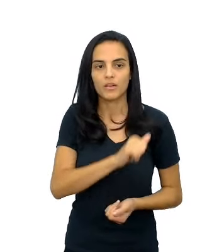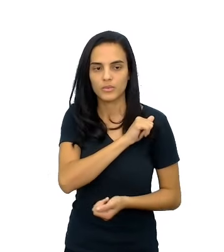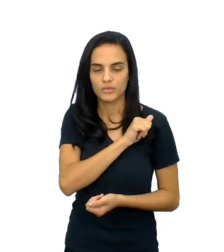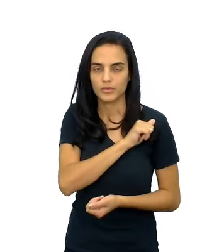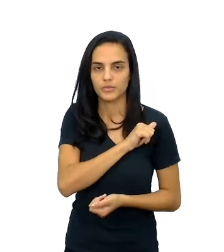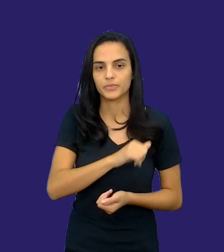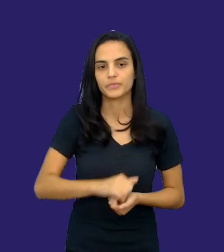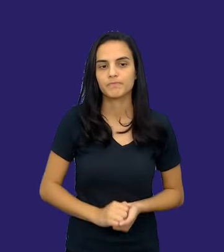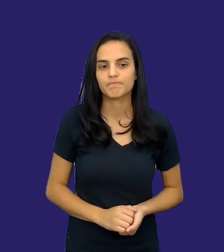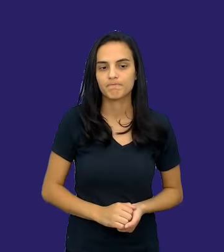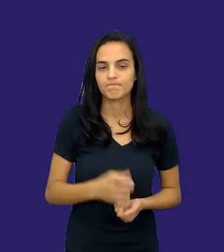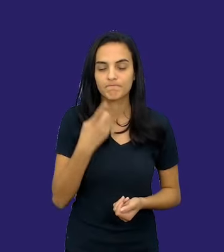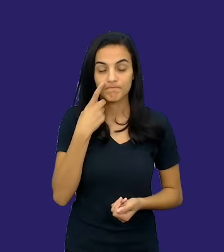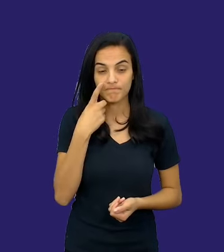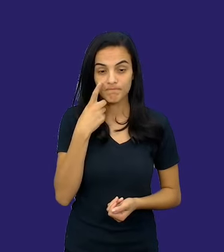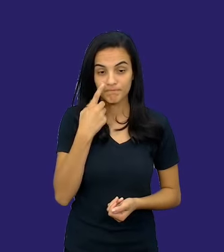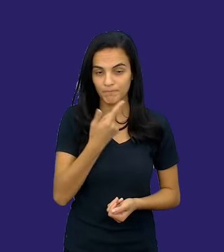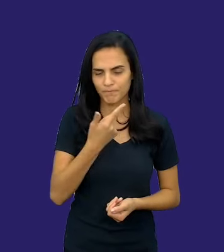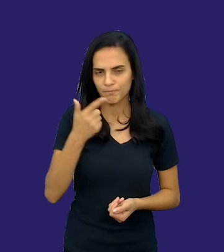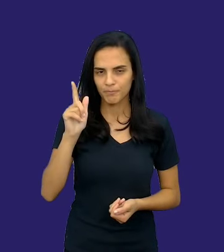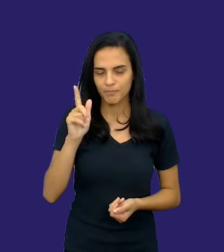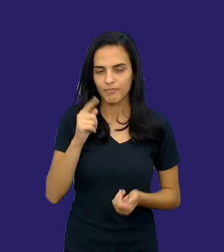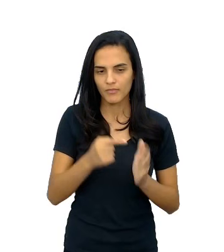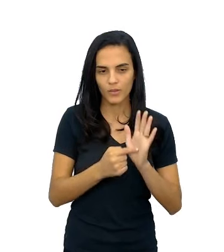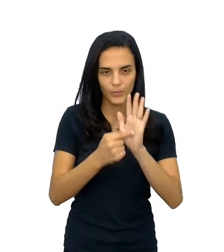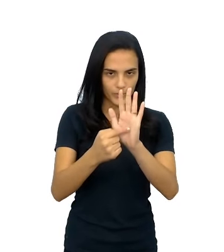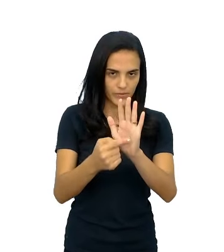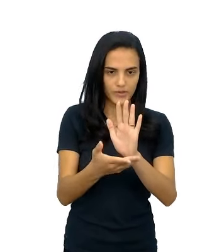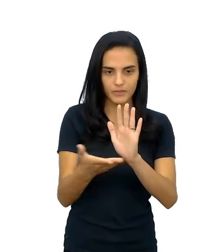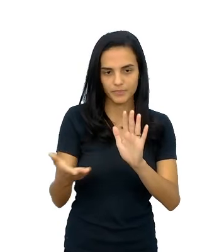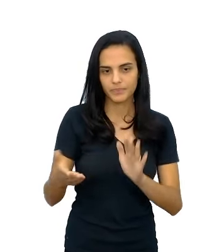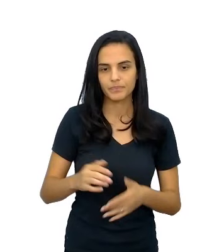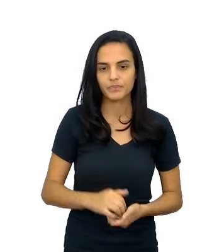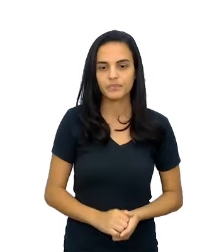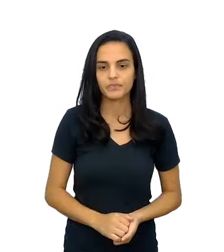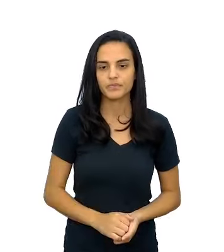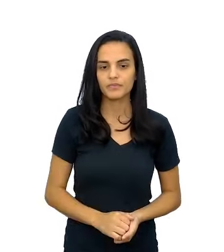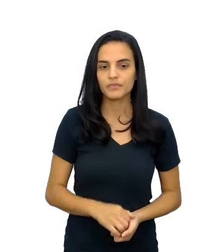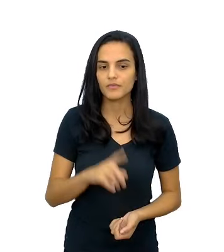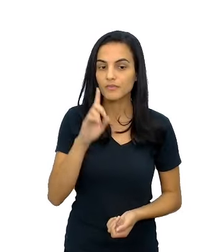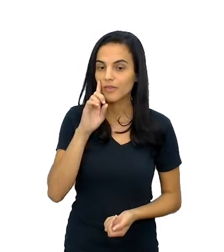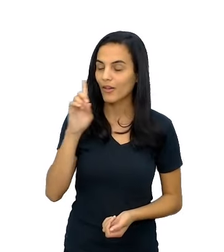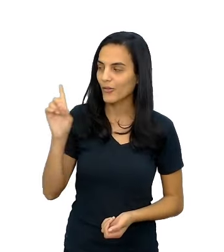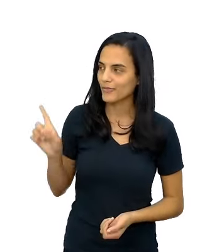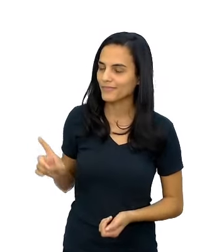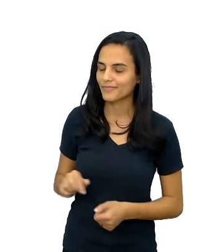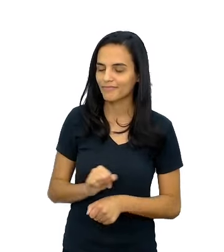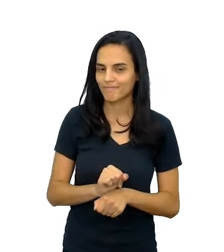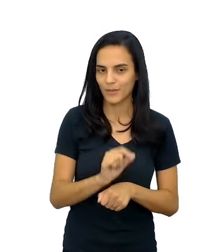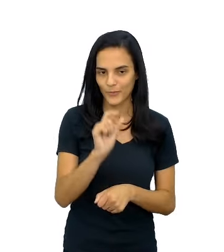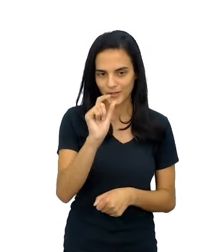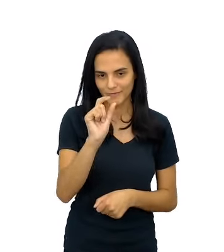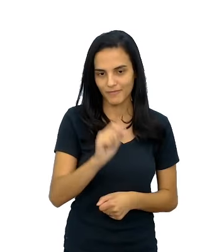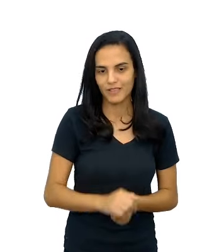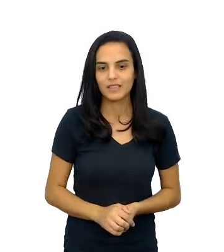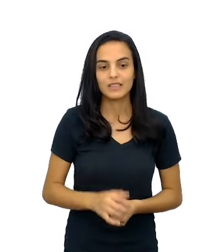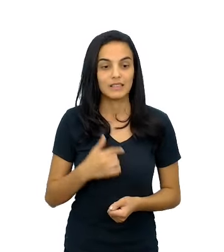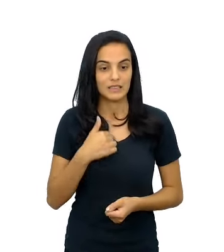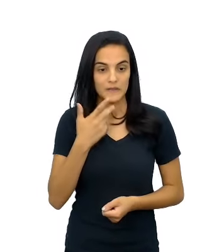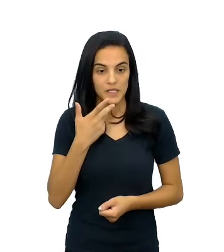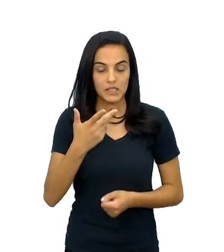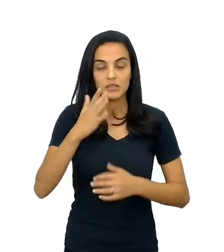estudantes. Deixa eu colocar uma coisa aqui para vocês. Aqui eu vou dar uma paradinha, tá bom? Aqui eu vou estar falando